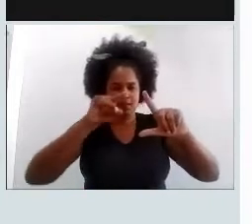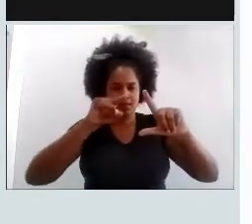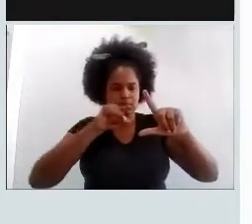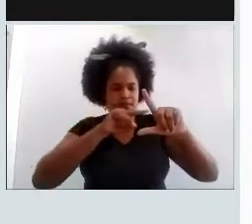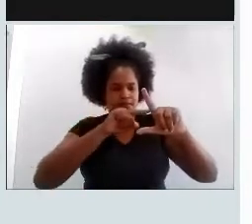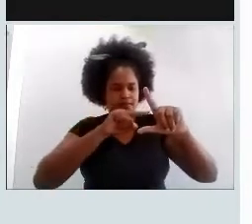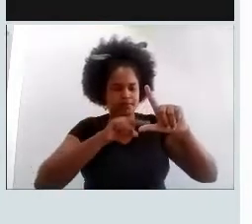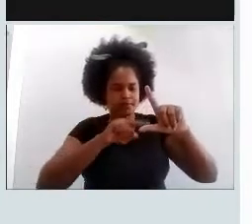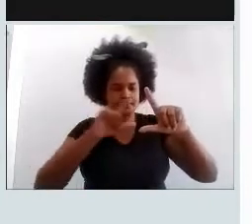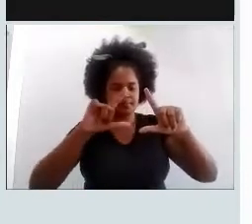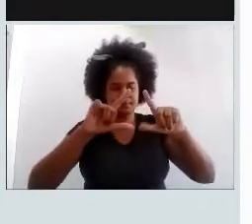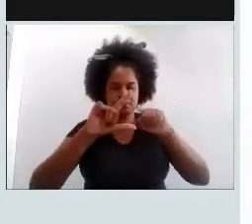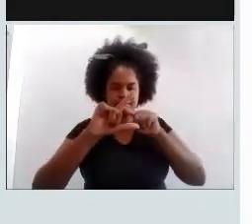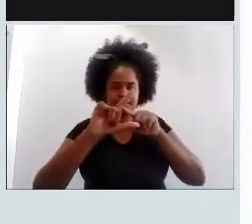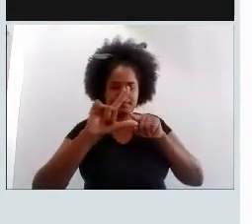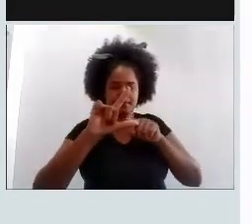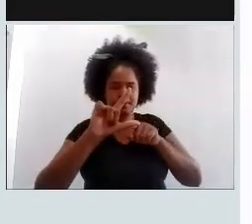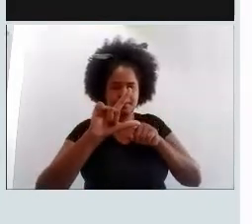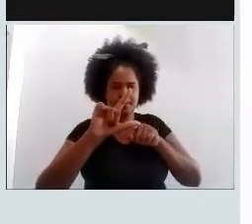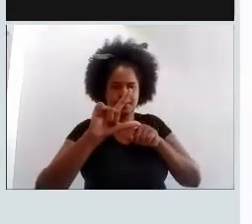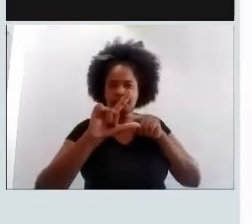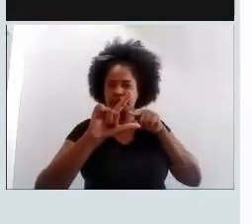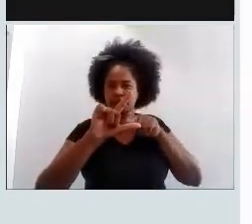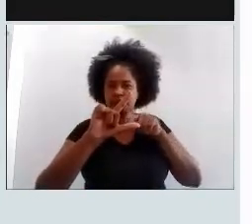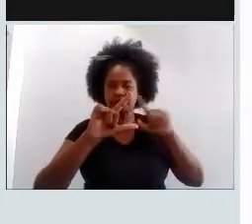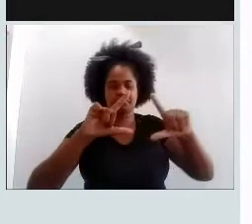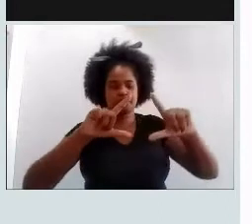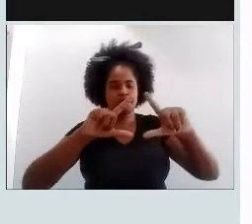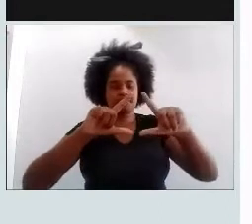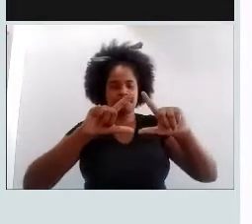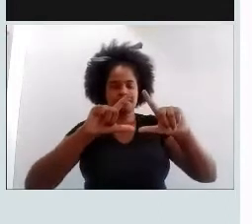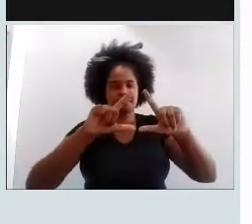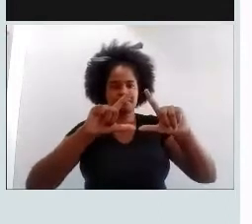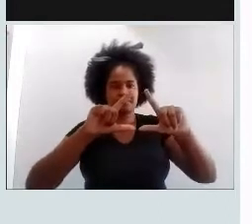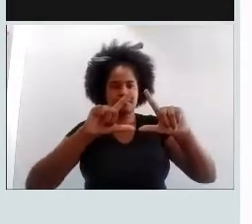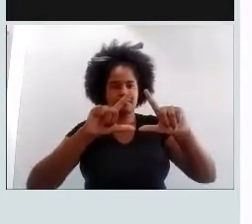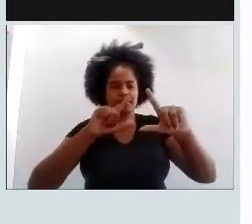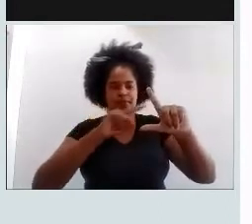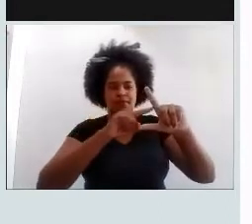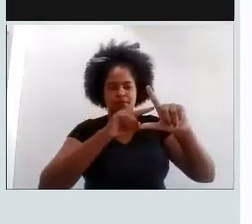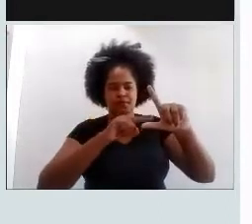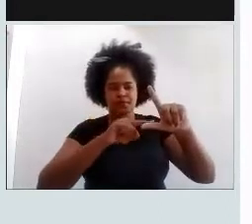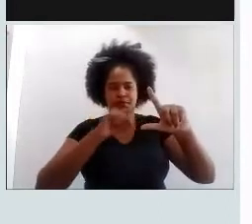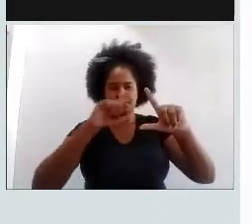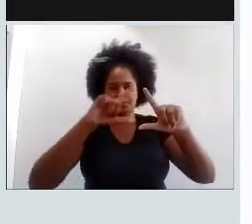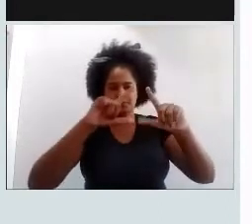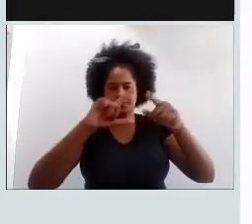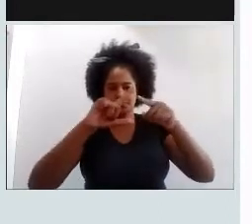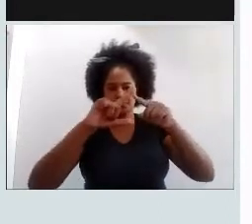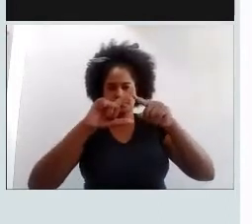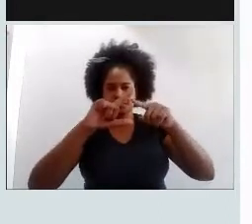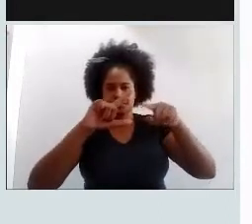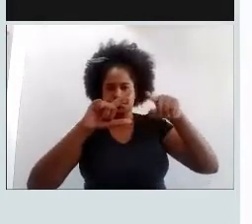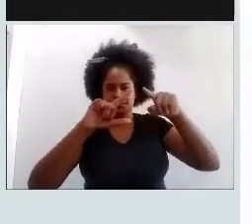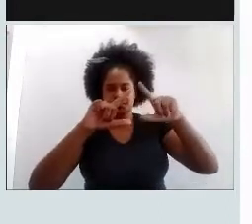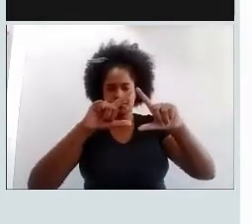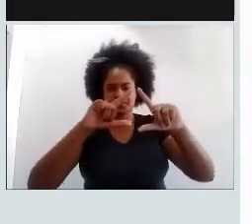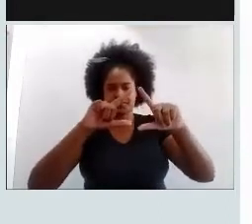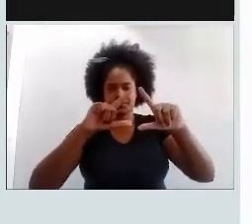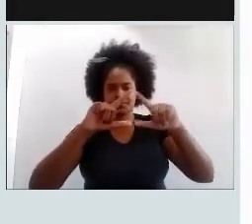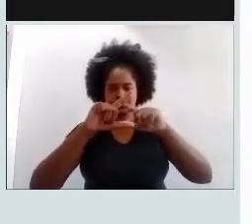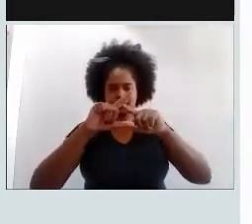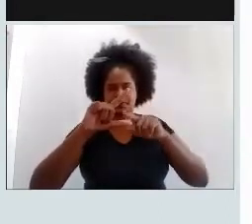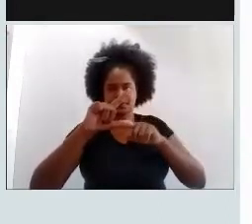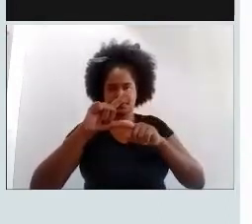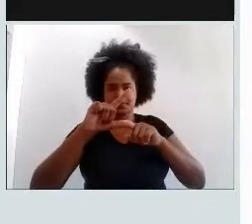BAC, que vejam só, quando nós estamos falando de BAC, a letrinha que ficar no meio é onde